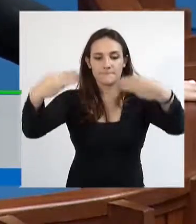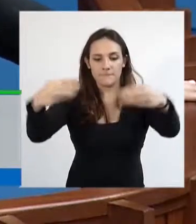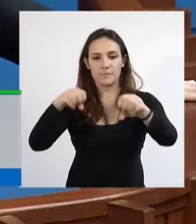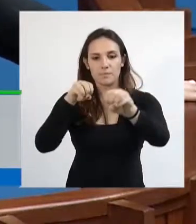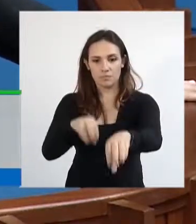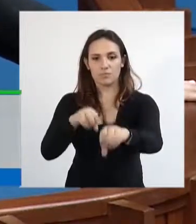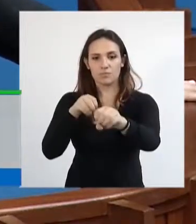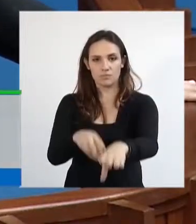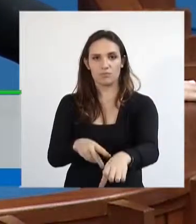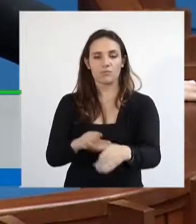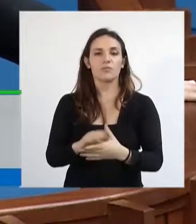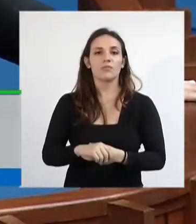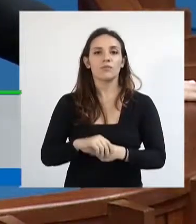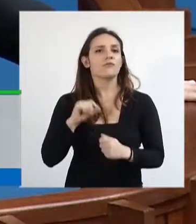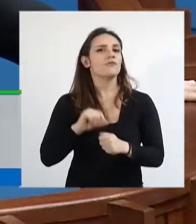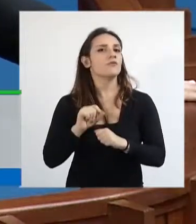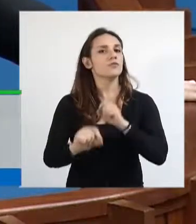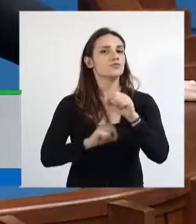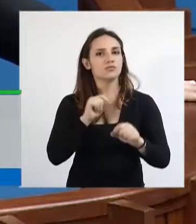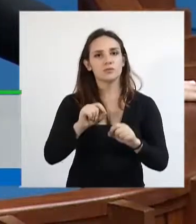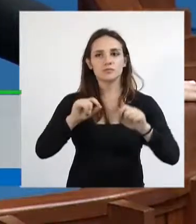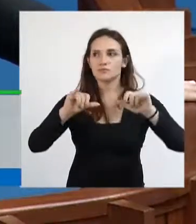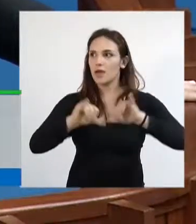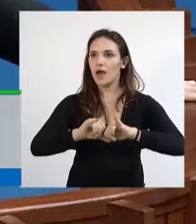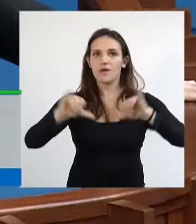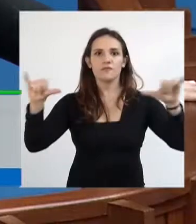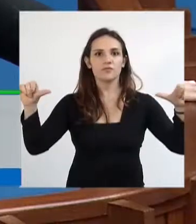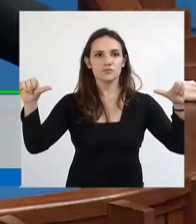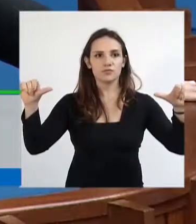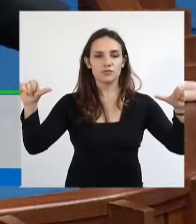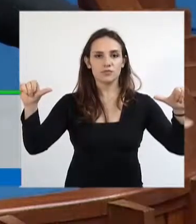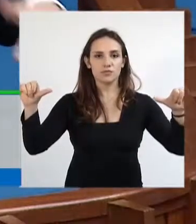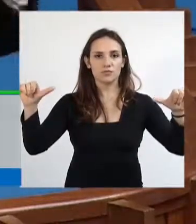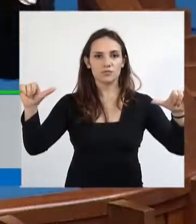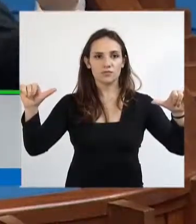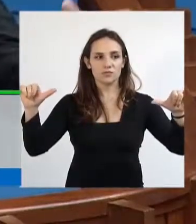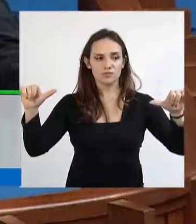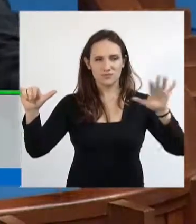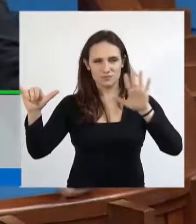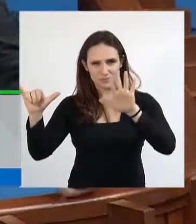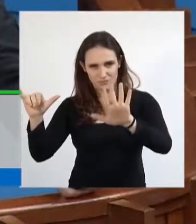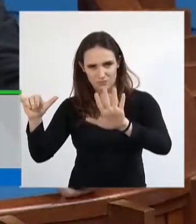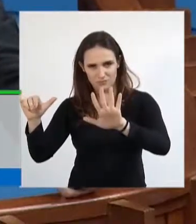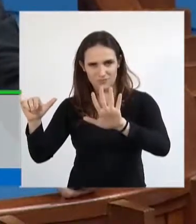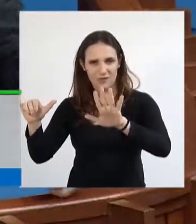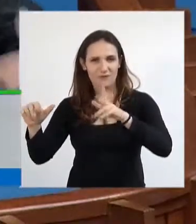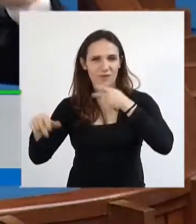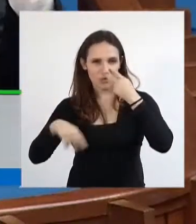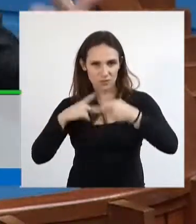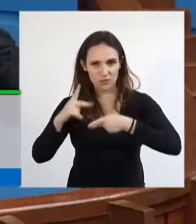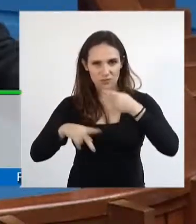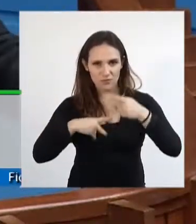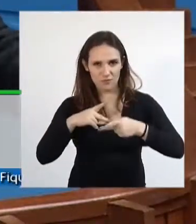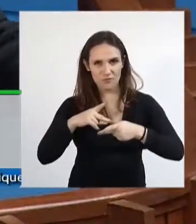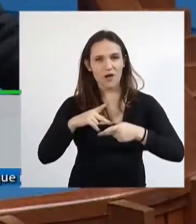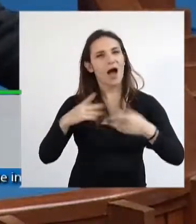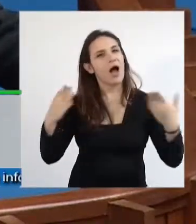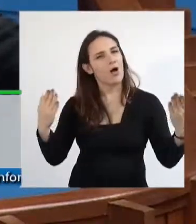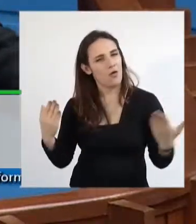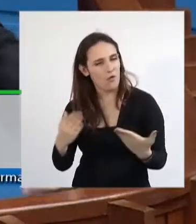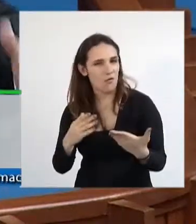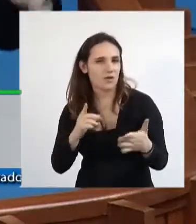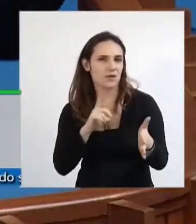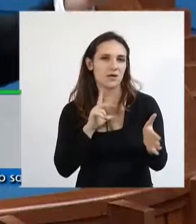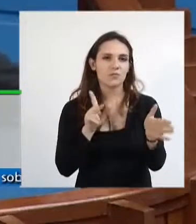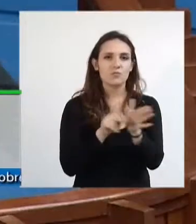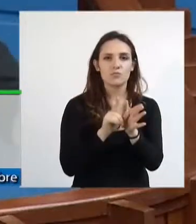Educação, que anuncia, ao invés de anunciar programas